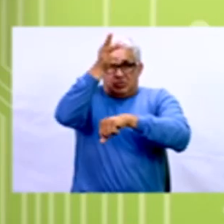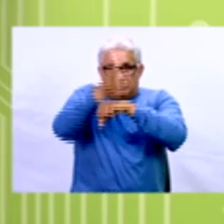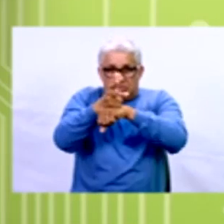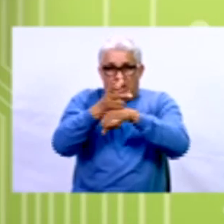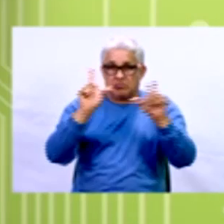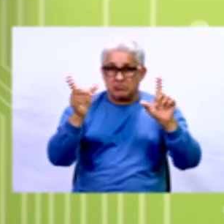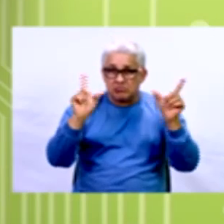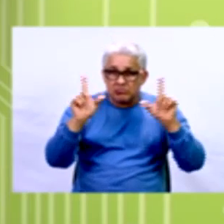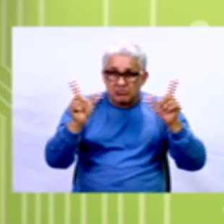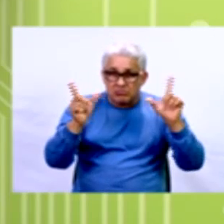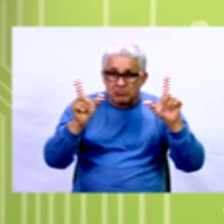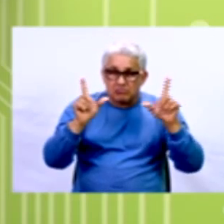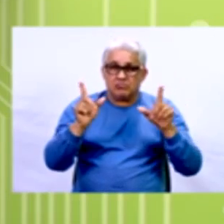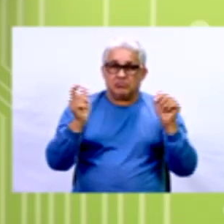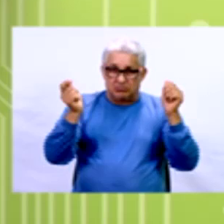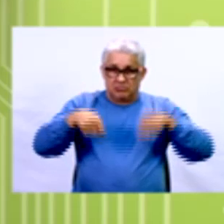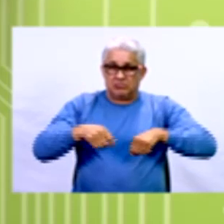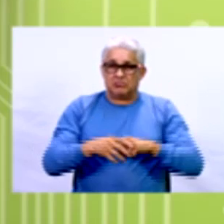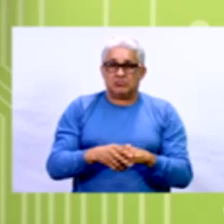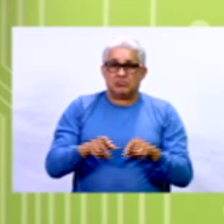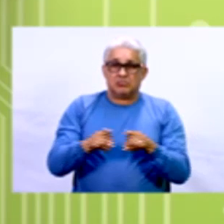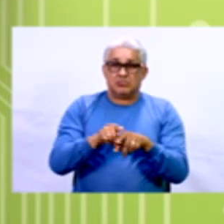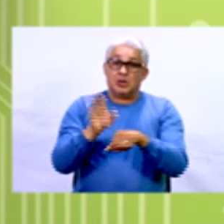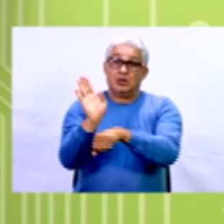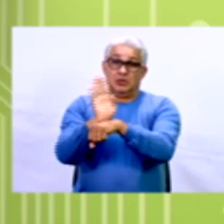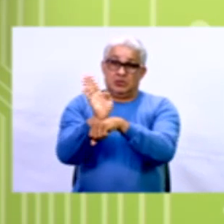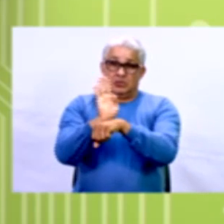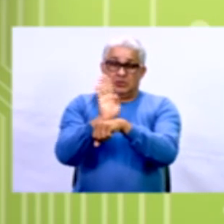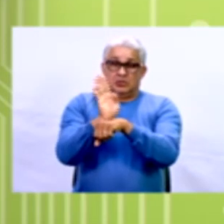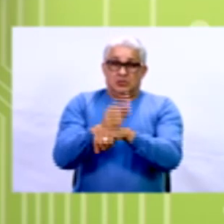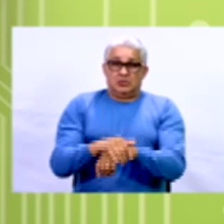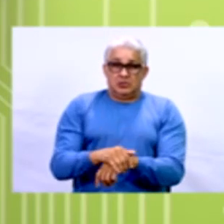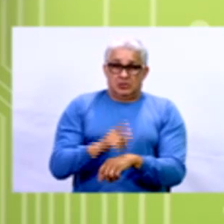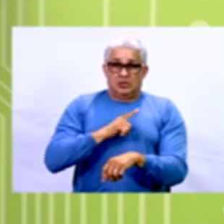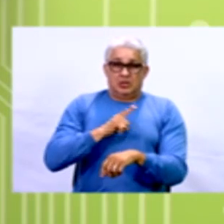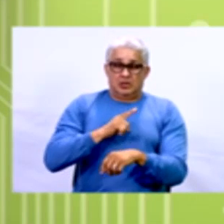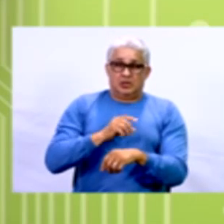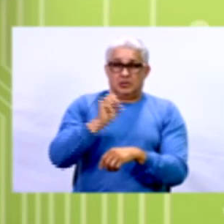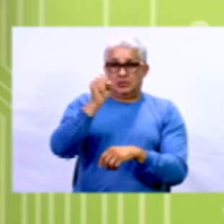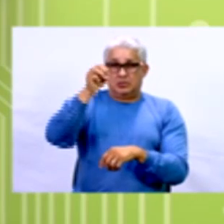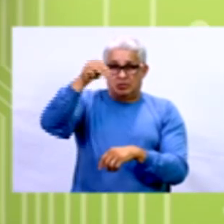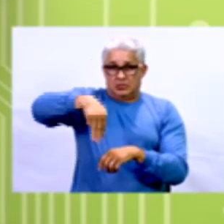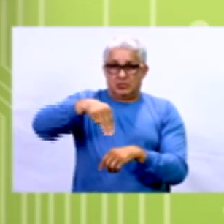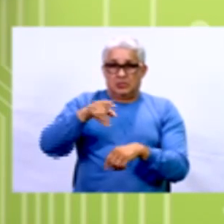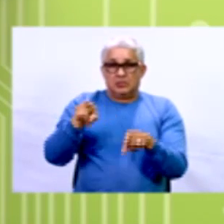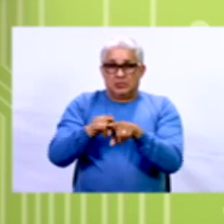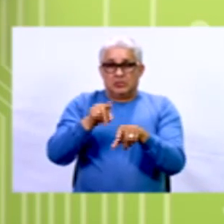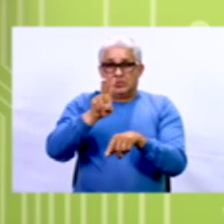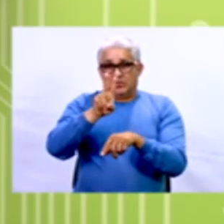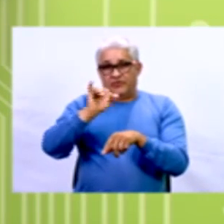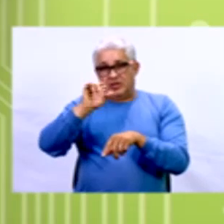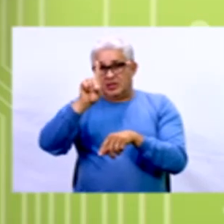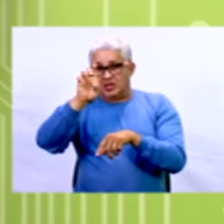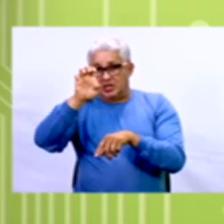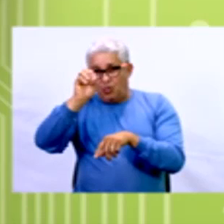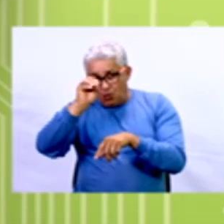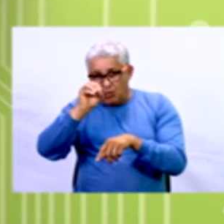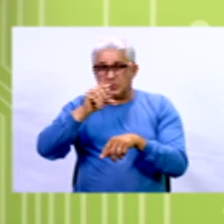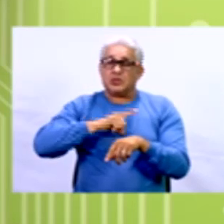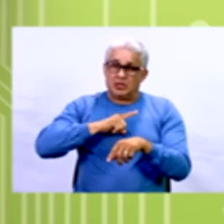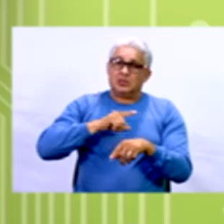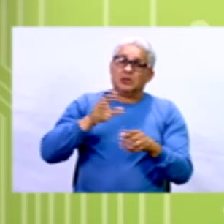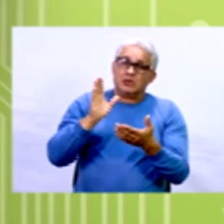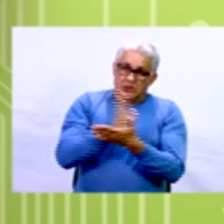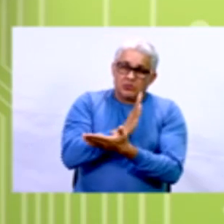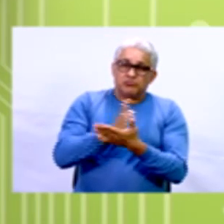um vídeo e uma animação. E do cinema, que hoje em dia ele envolve, além do som e do vídeo, alguns recursos extras que a gente vai